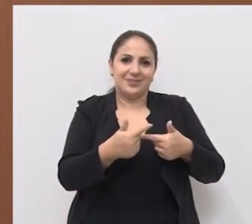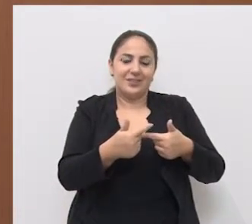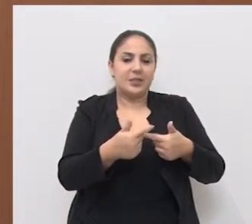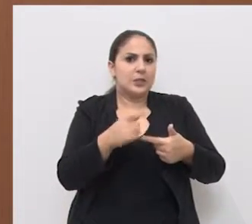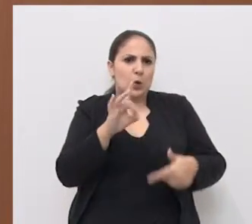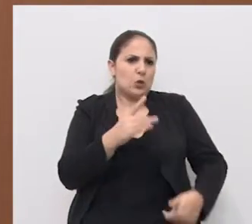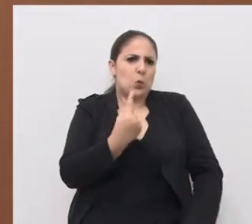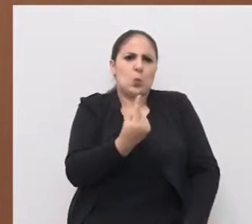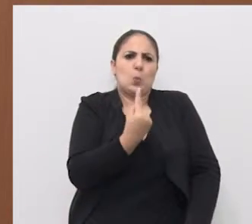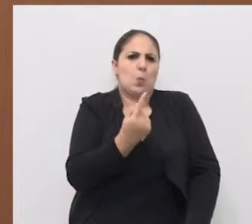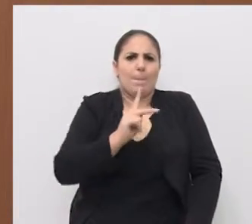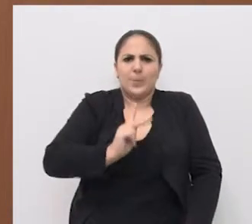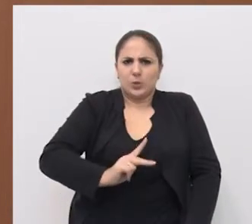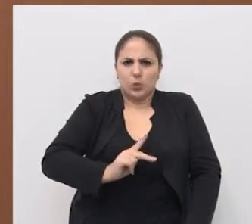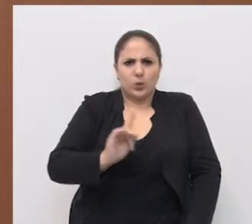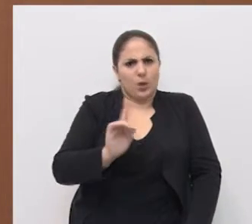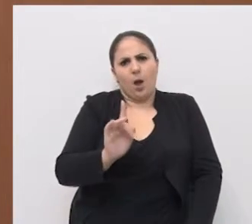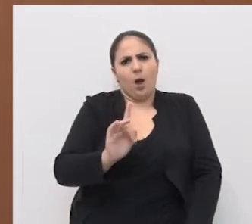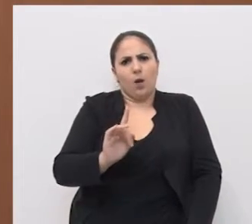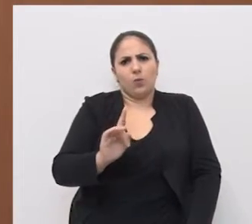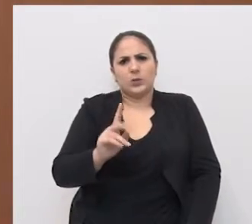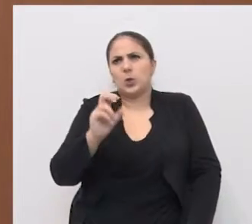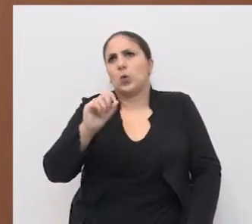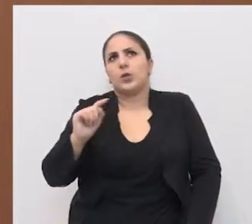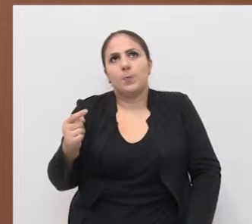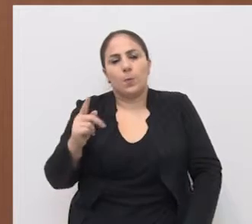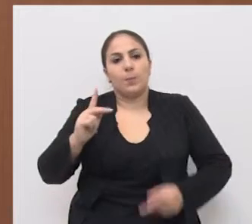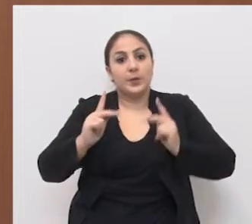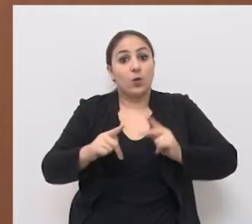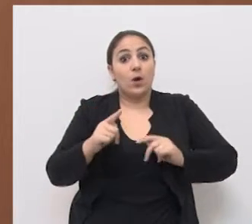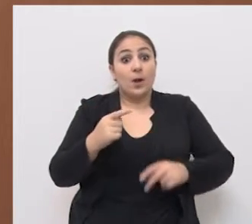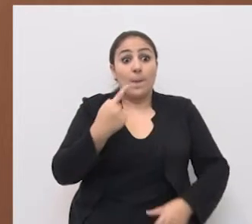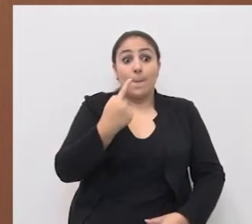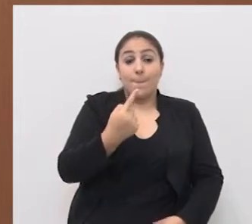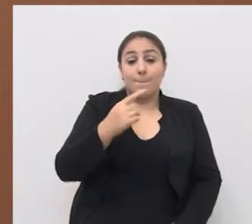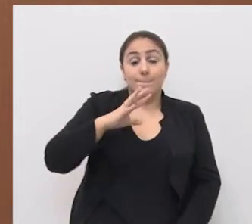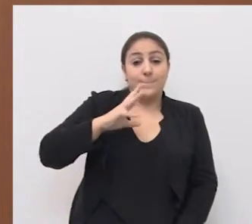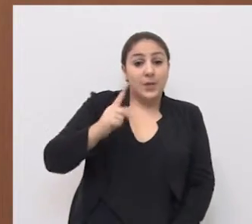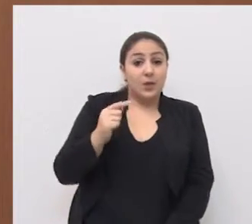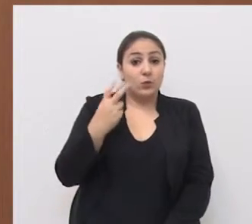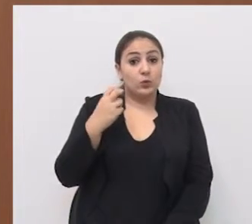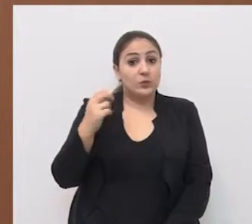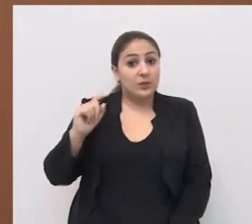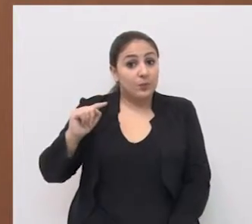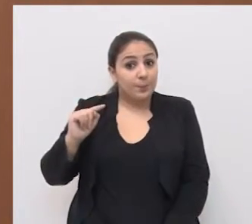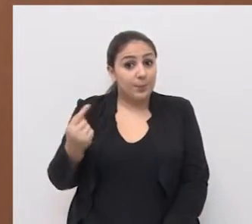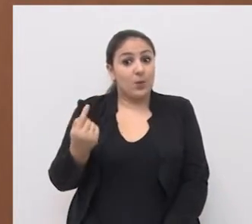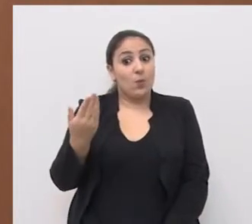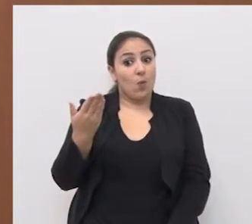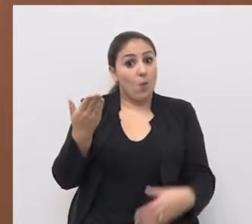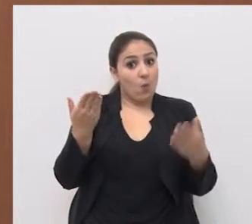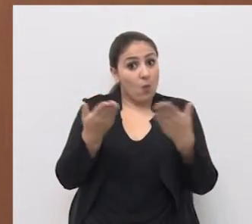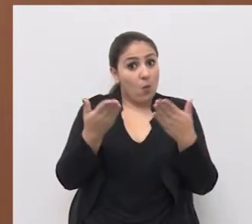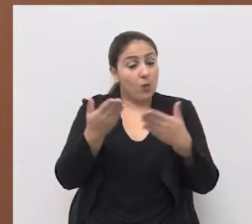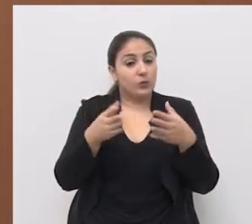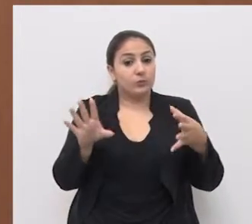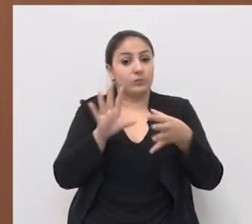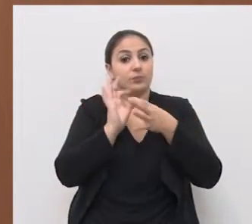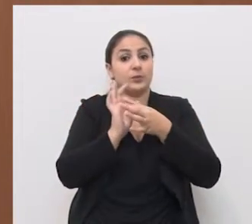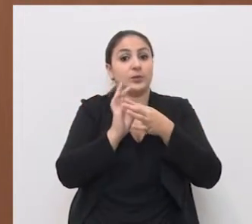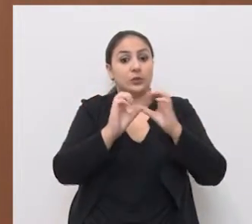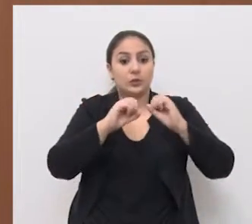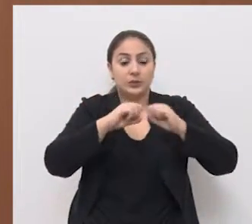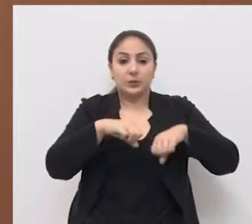dioturno, né, e não é de uma pessoa ou de 50 mil pessoas, esses 1 milhão e 200 mil que hoje, né, estão